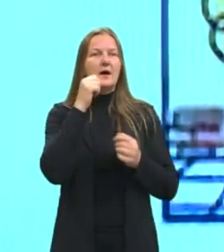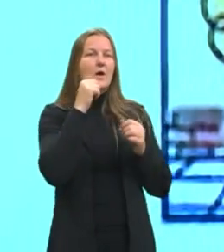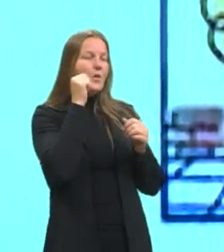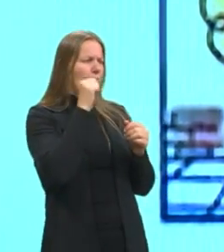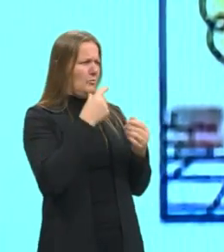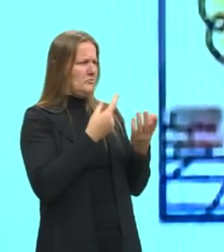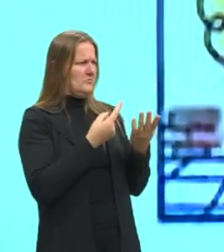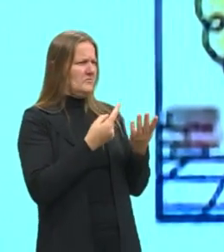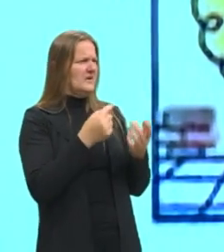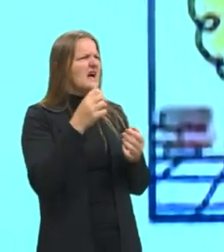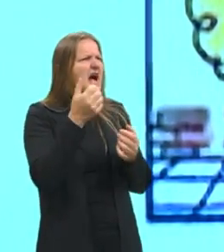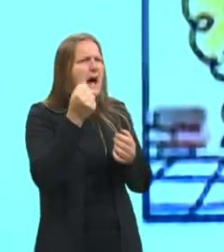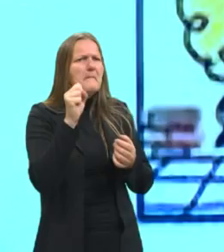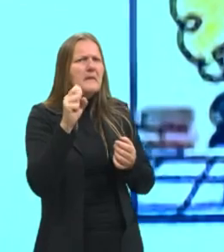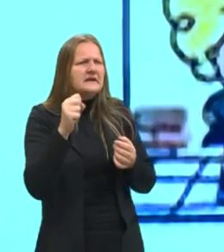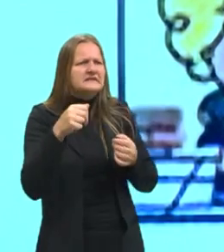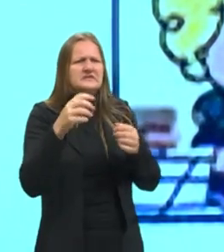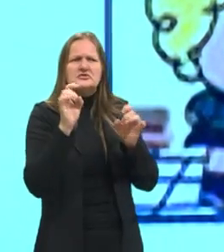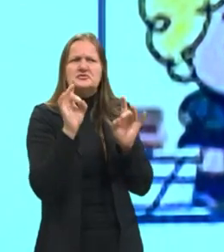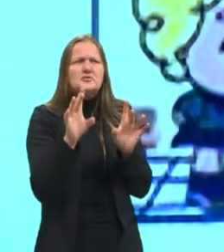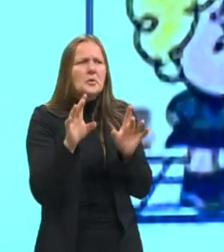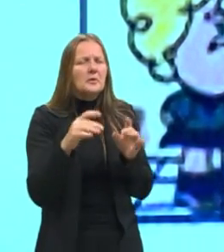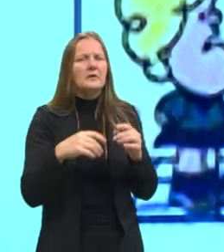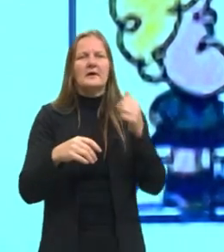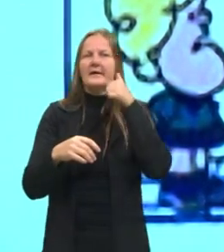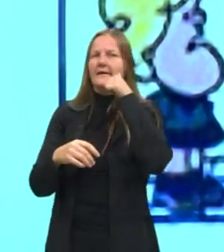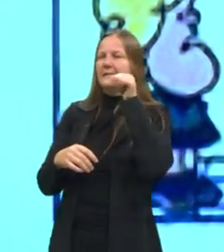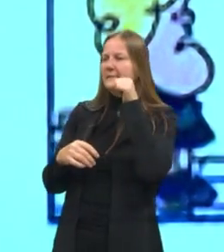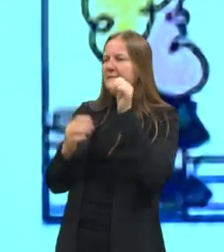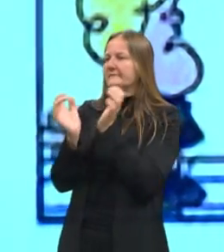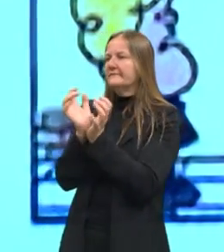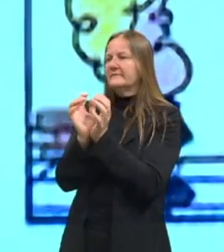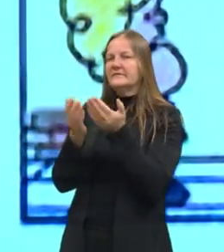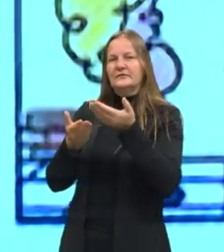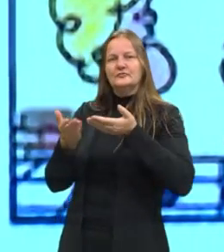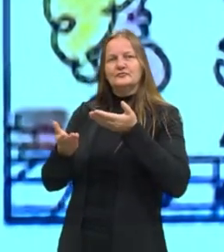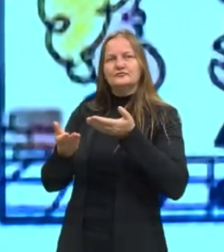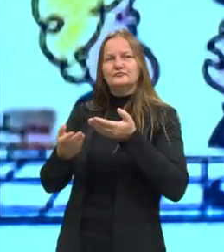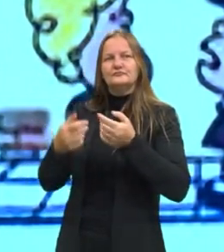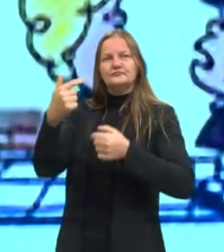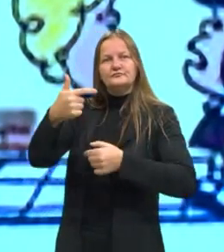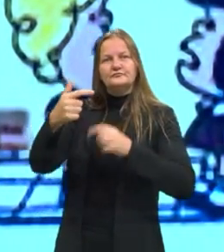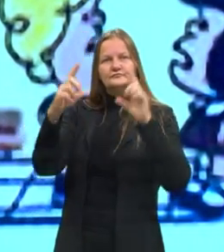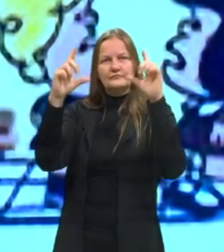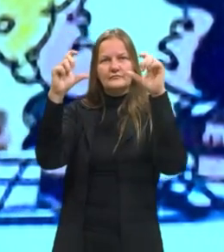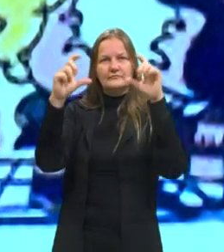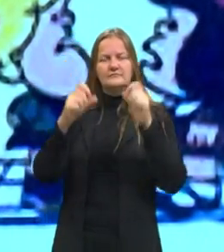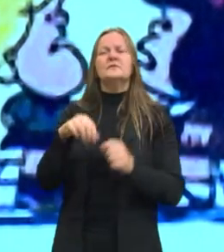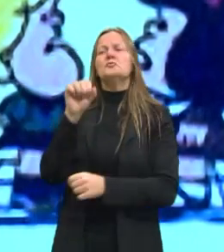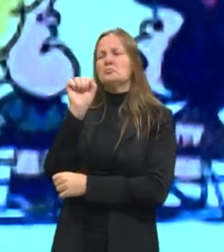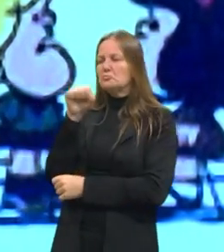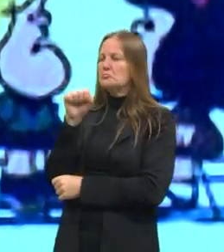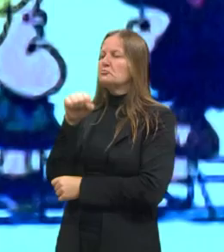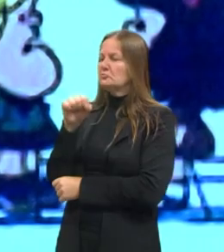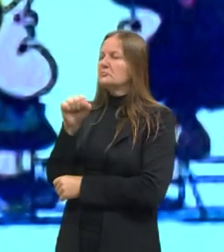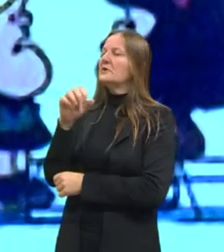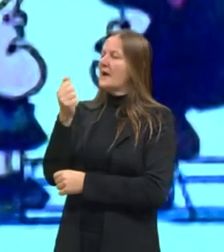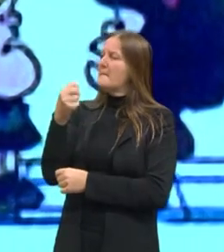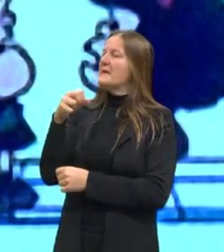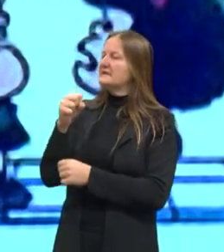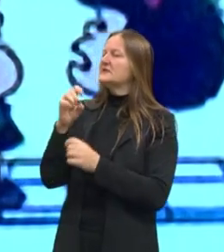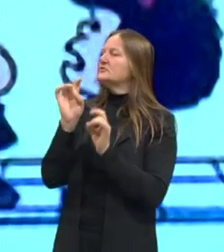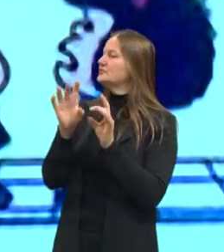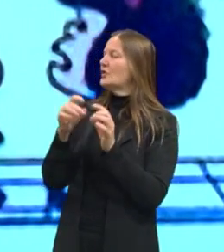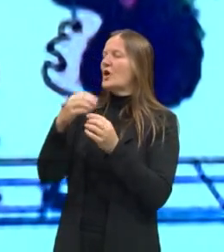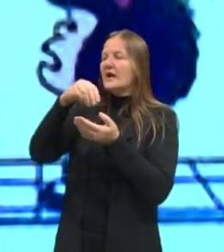amassa só. A menina, né? A colega responde no segundo quadrinho. Sim, amassa só